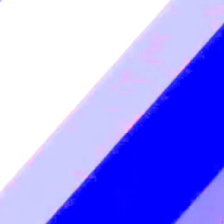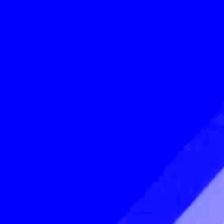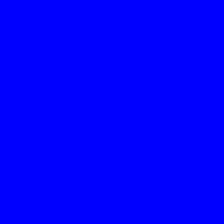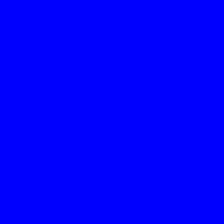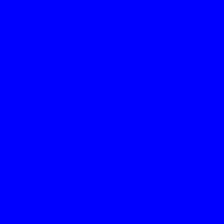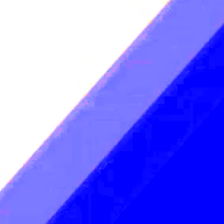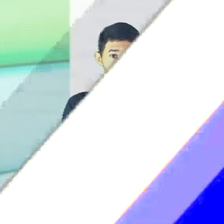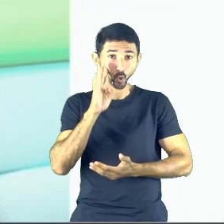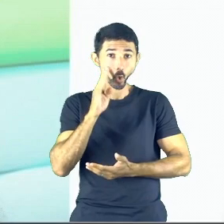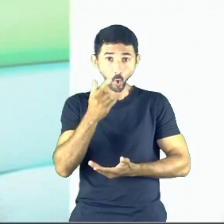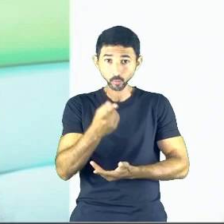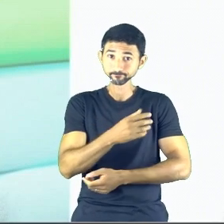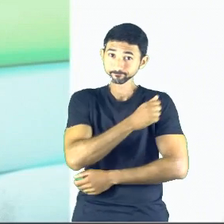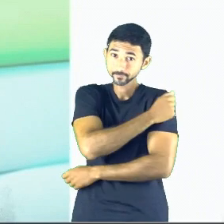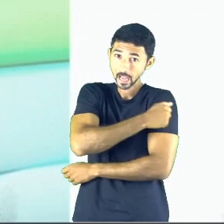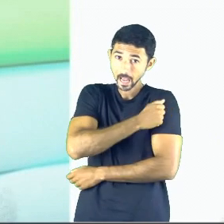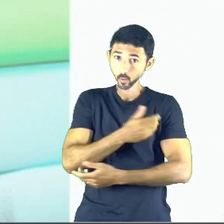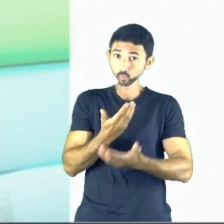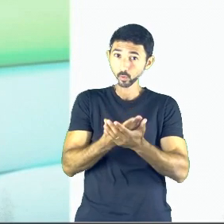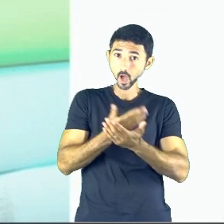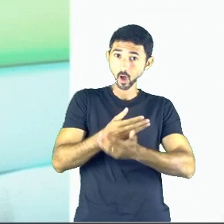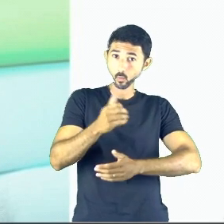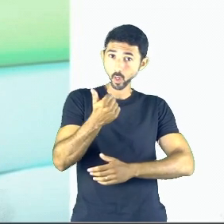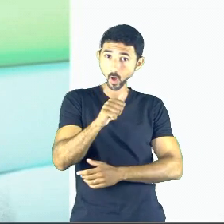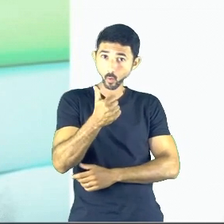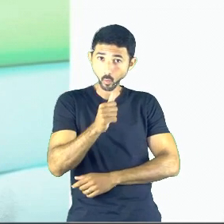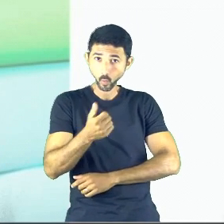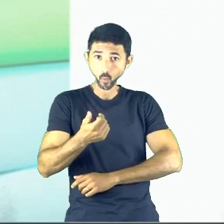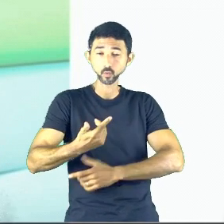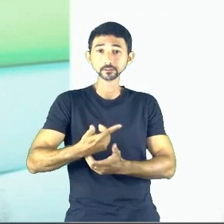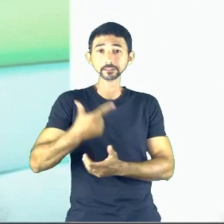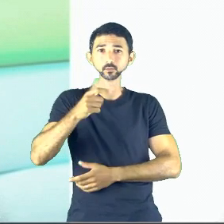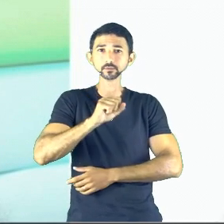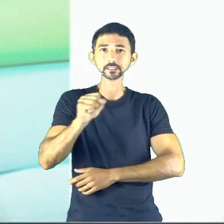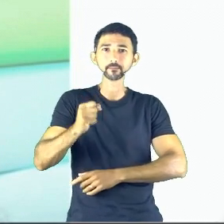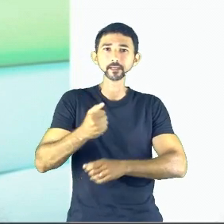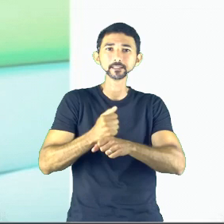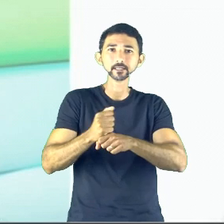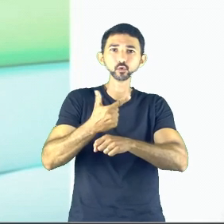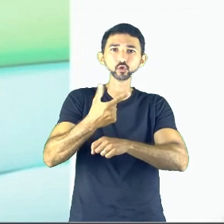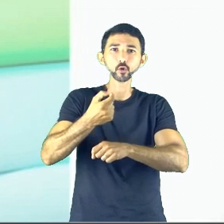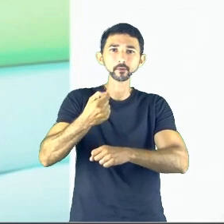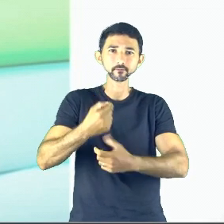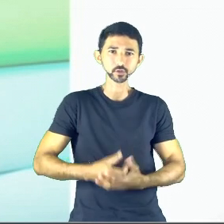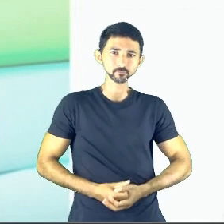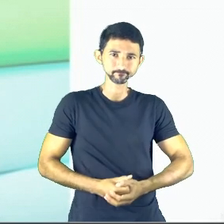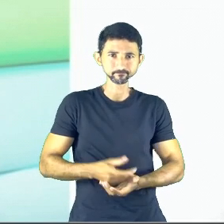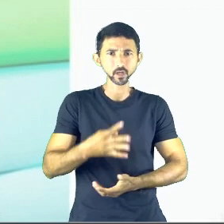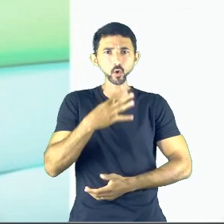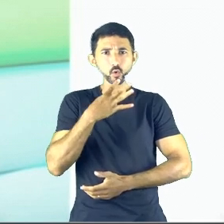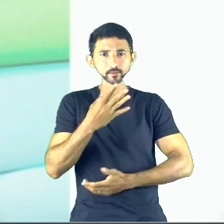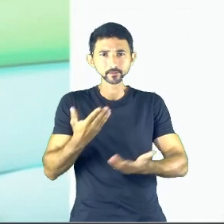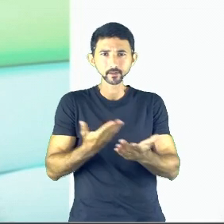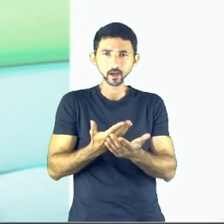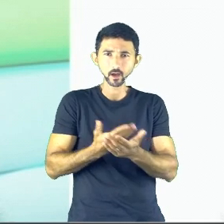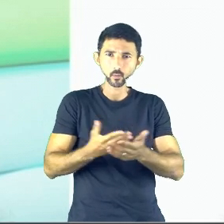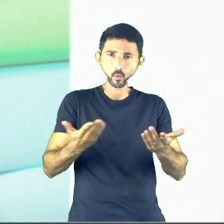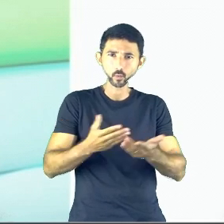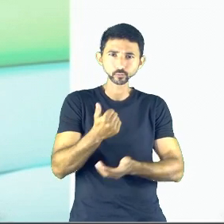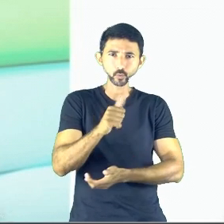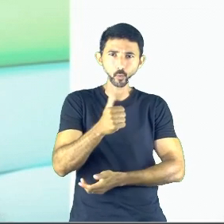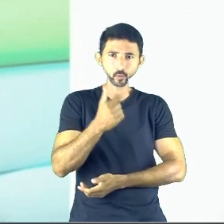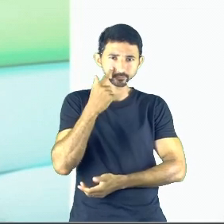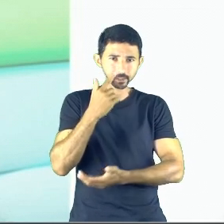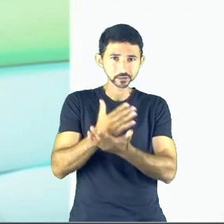acompanhem aqui. Então, galerinha, já estamos na aula 11 do segundo semestre do ano de 2020. E como você já sabe, a nossa